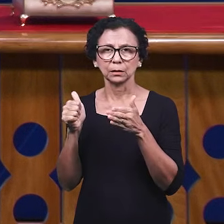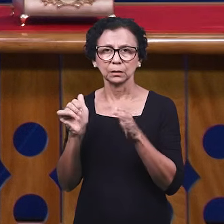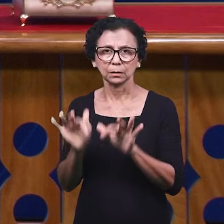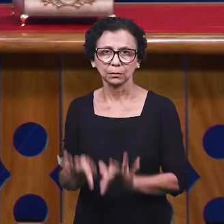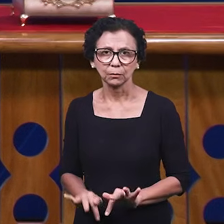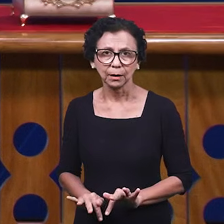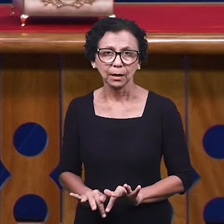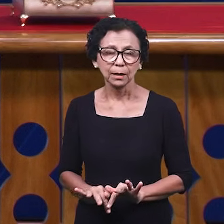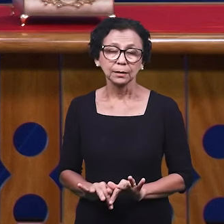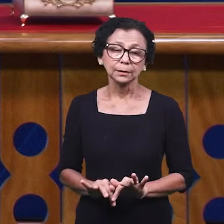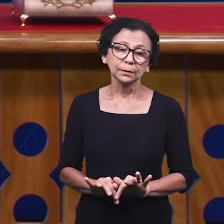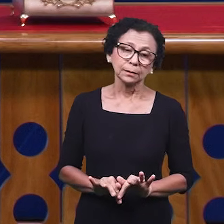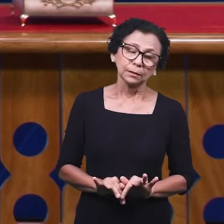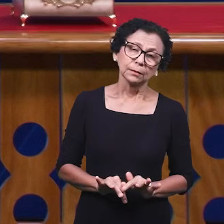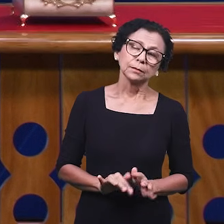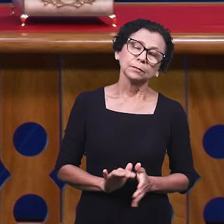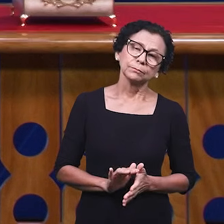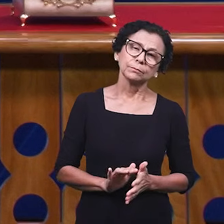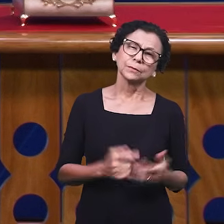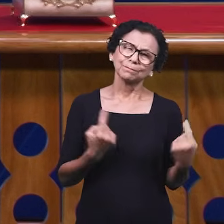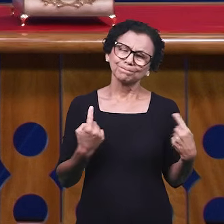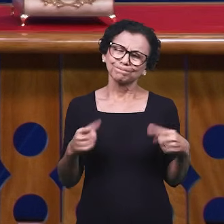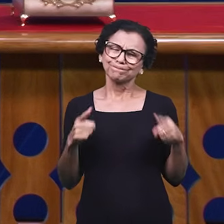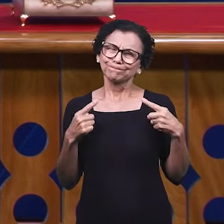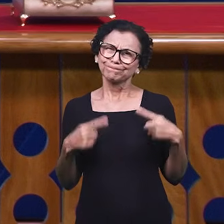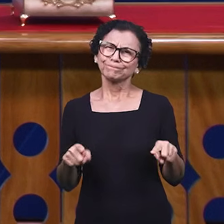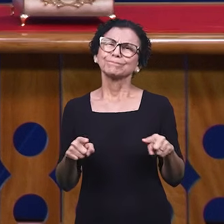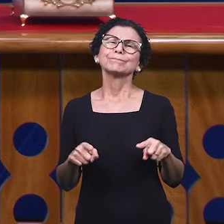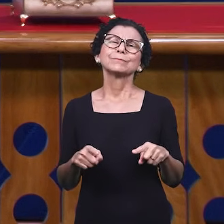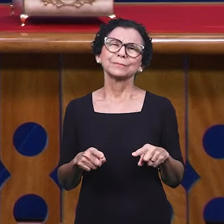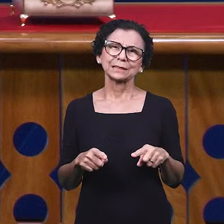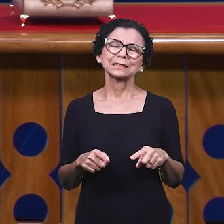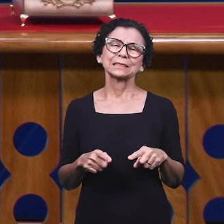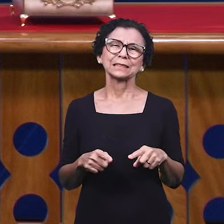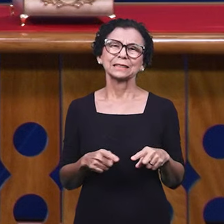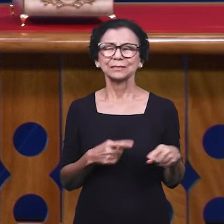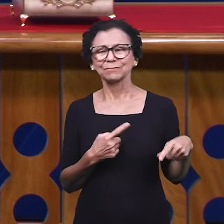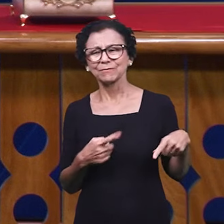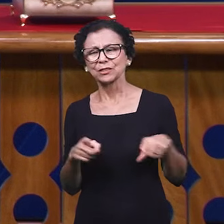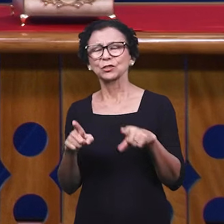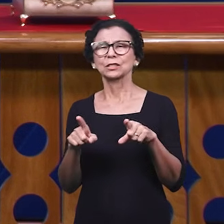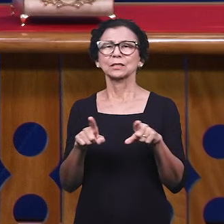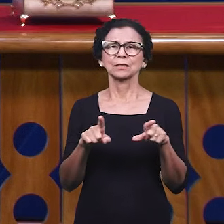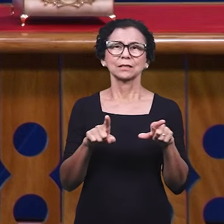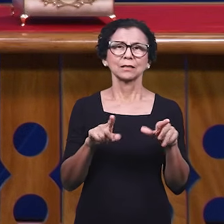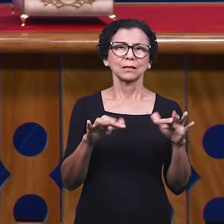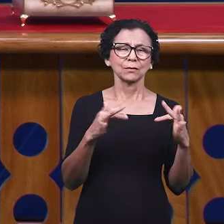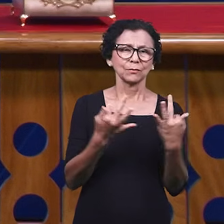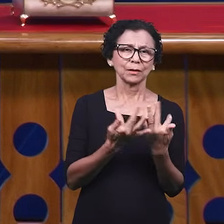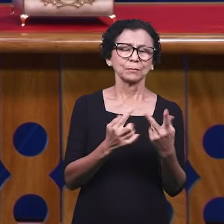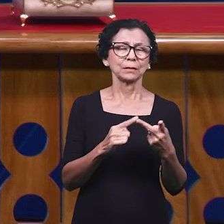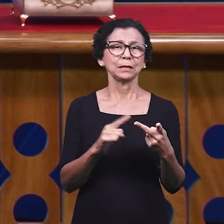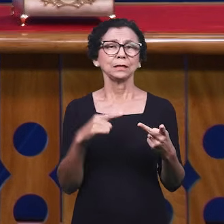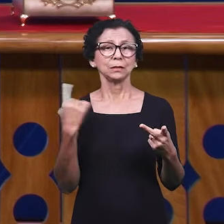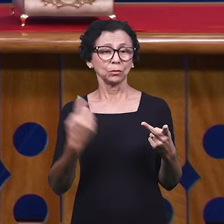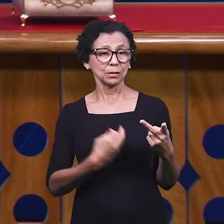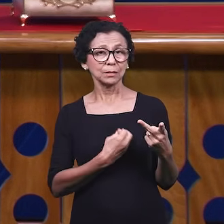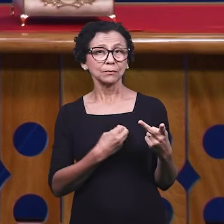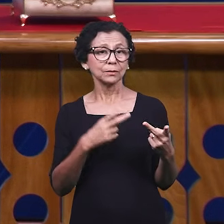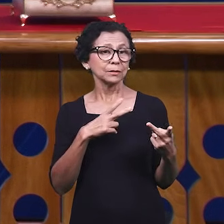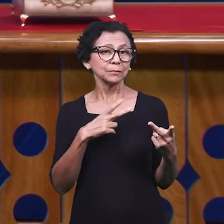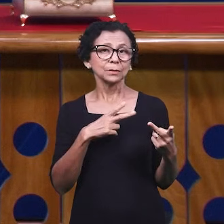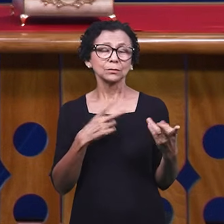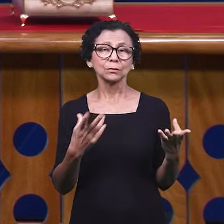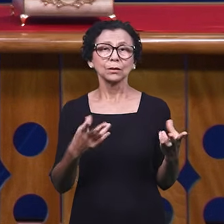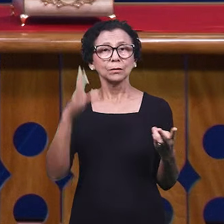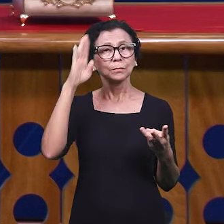nessa terra. Mas é um tempo de muitas investidas. Há investida sobre os lares, há investida sobre a nossa